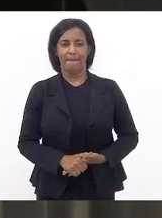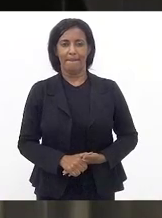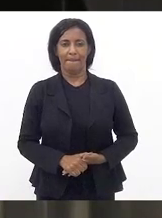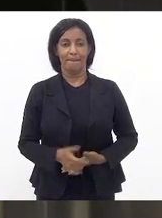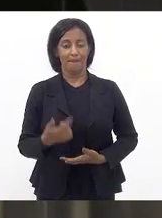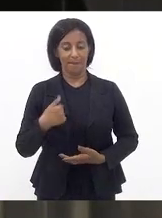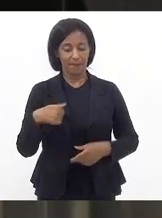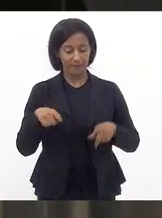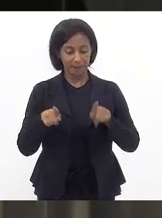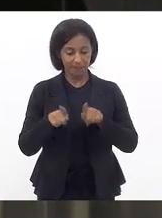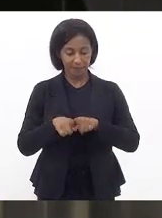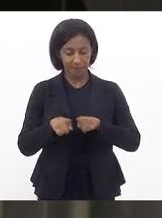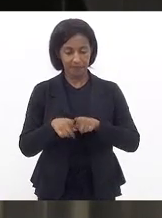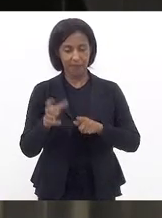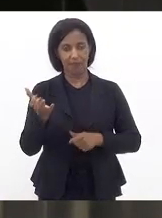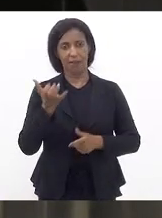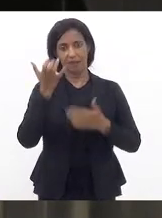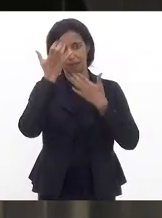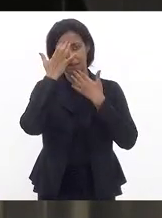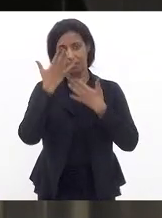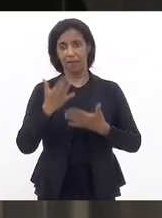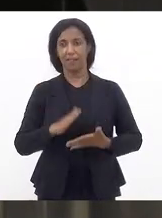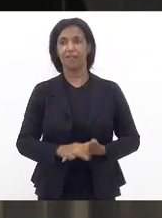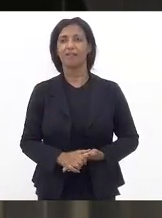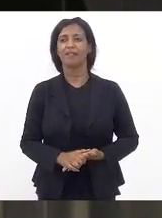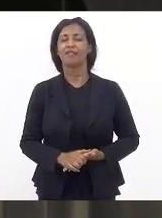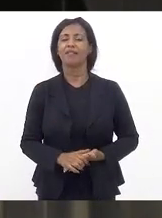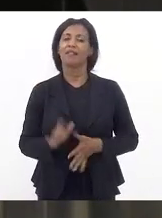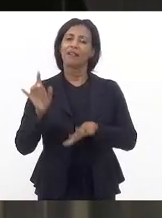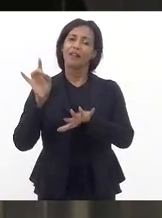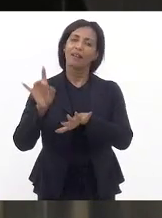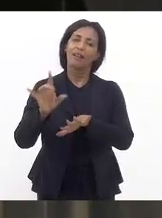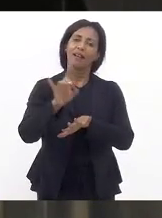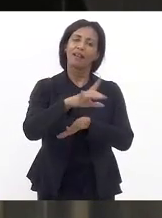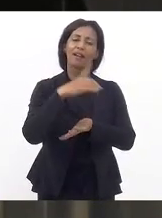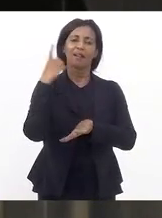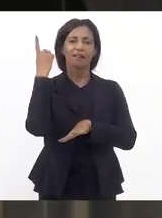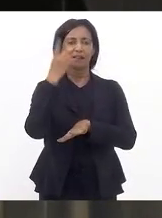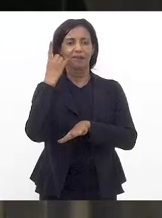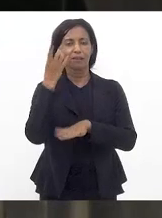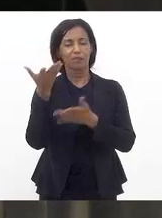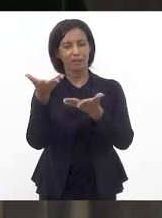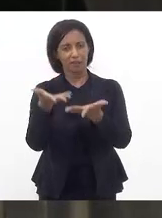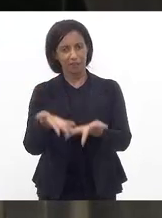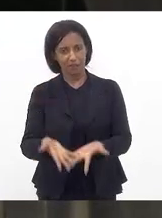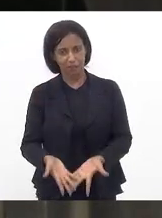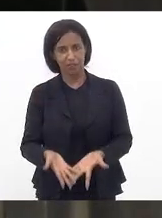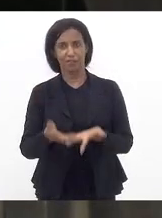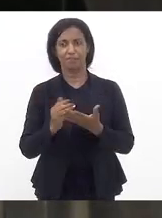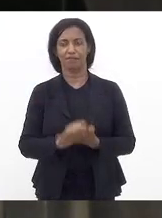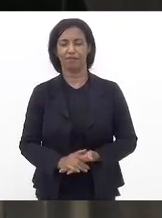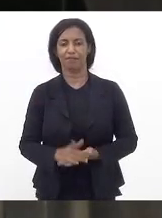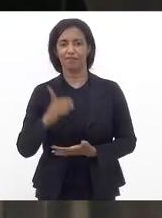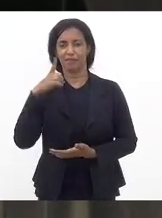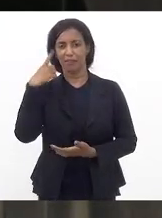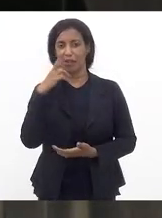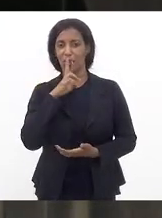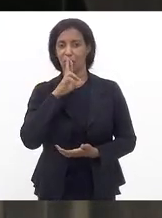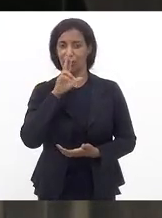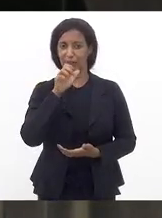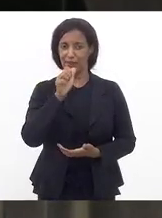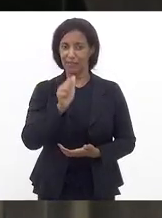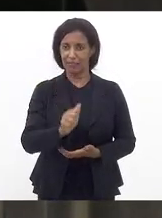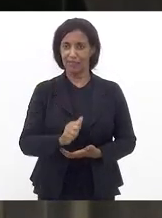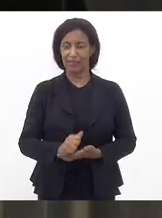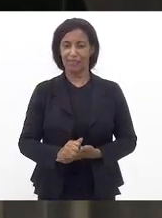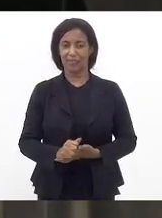e eu também quero agradecer publicamente a cada Deputado que aqui está Deputado Rodrigo